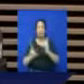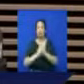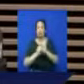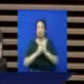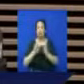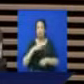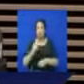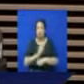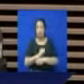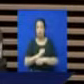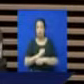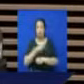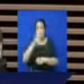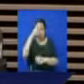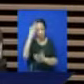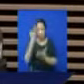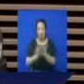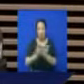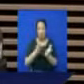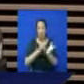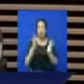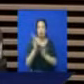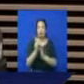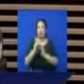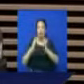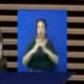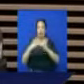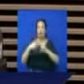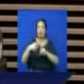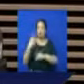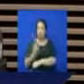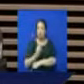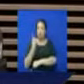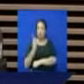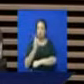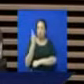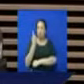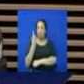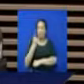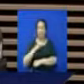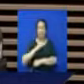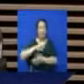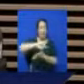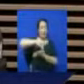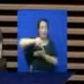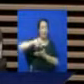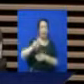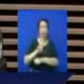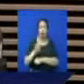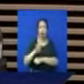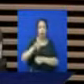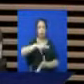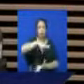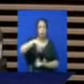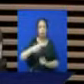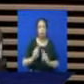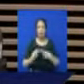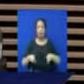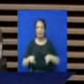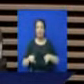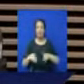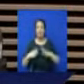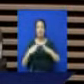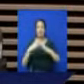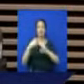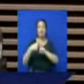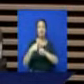de Jesus. Então a igreja, ela é una, ela é uma só. Existem muitas denominações no mundo, mas ela é uma só.